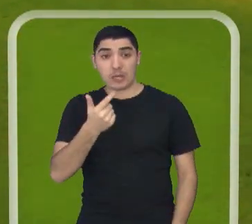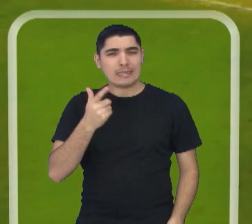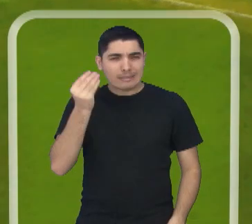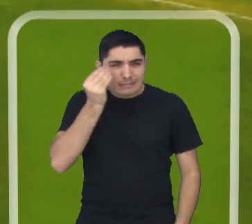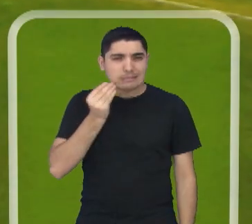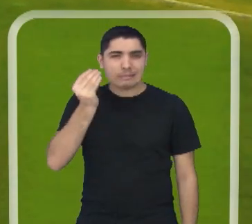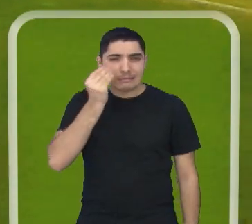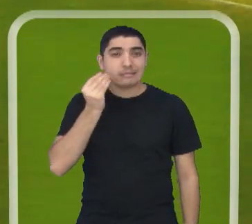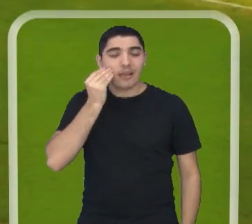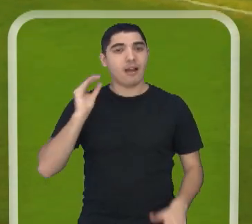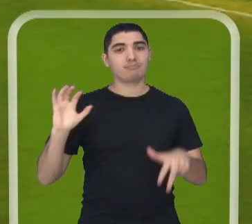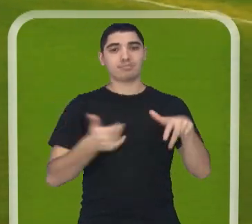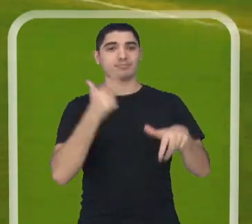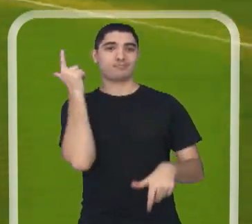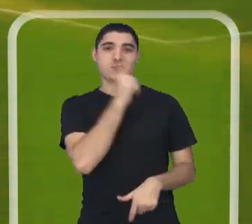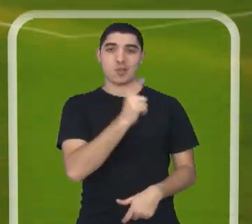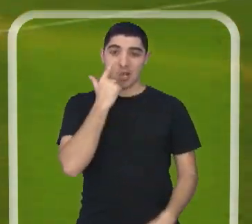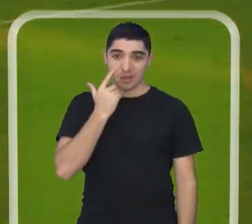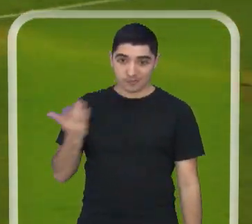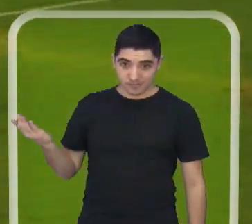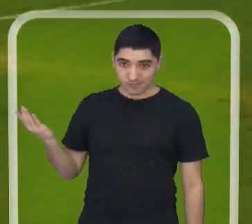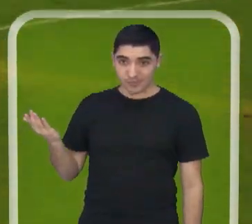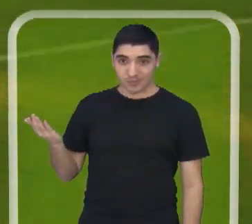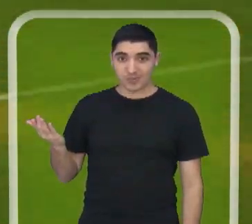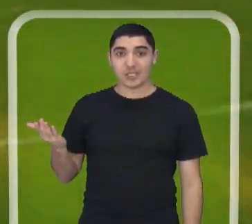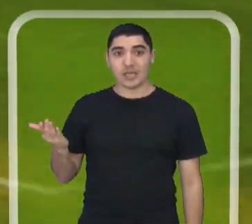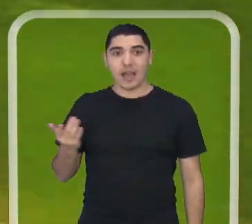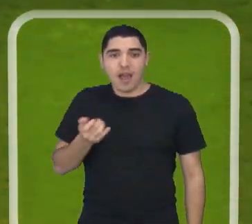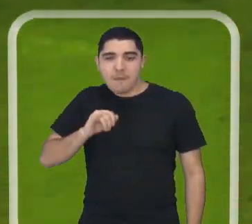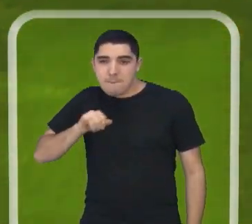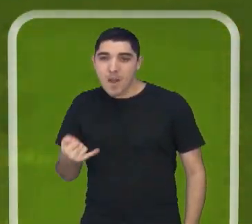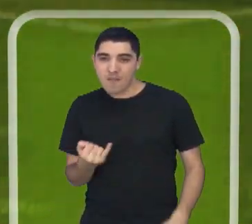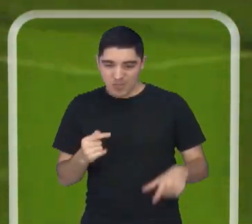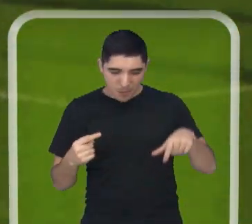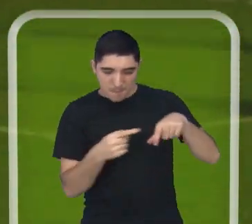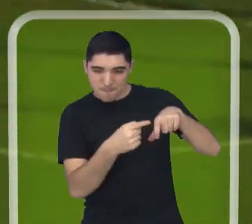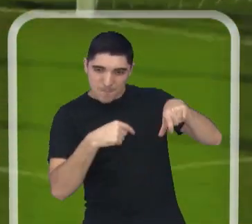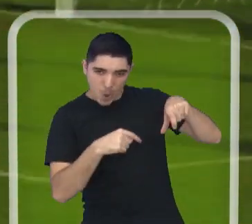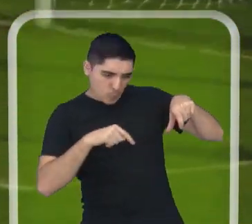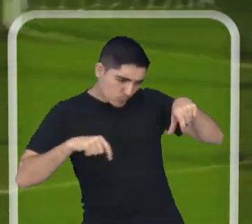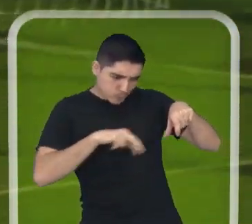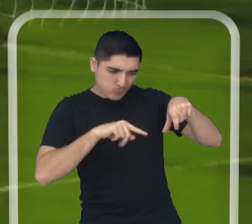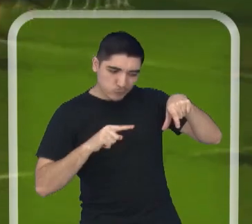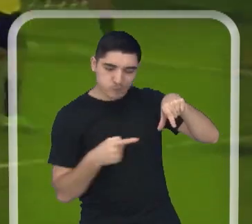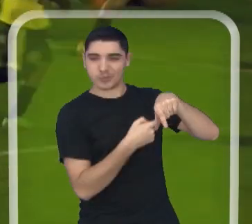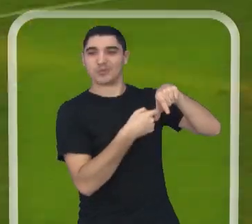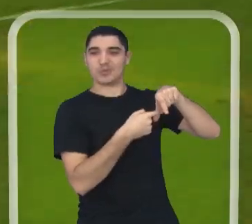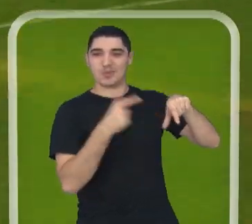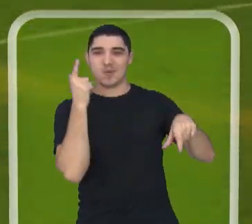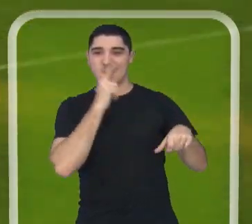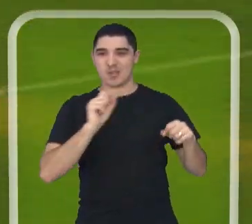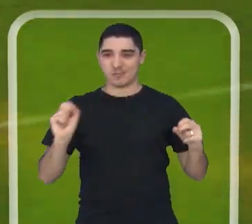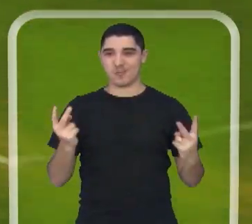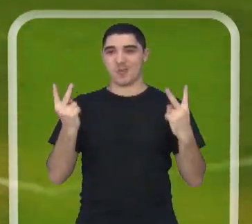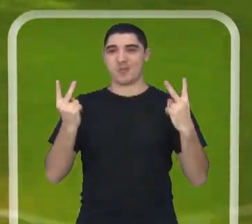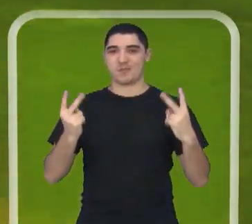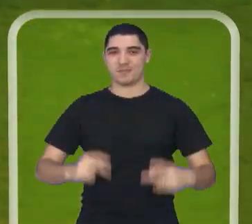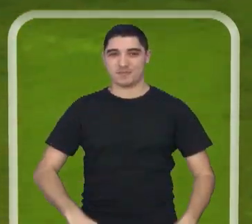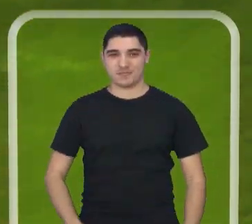insistir, o empate saiu dos pés do atacante, que aproveitou o rebote após o chute que acertou a trave.